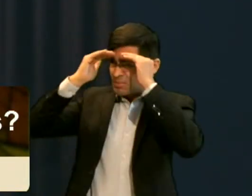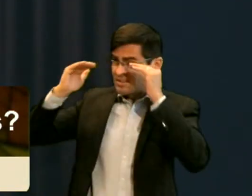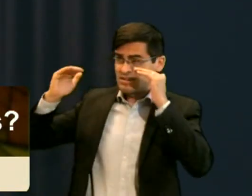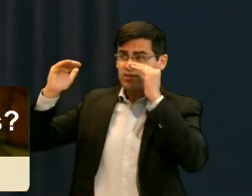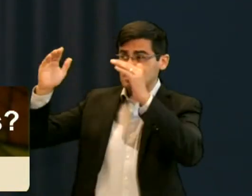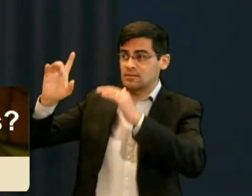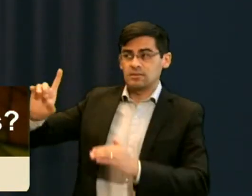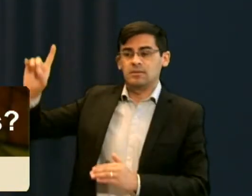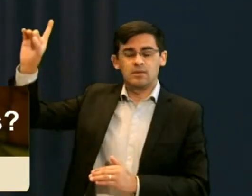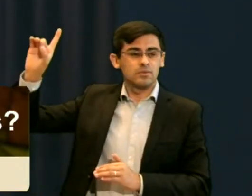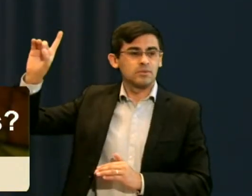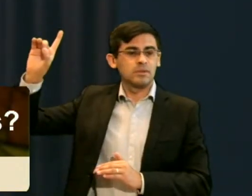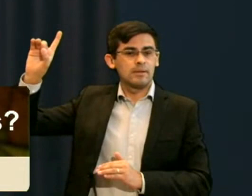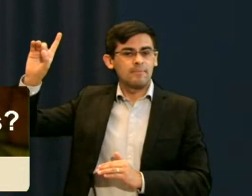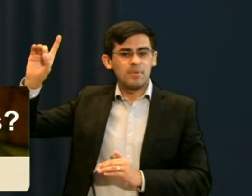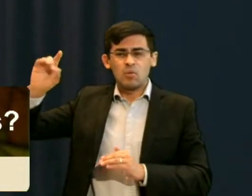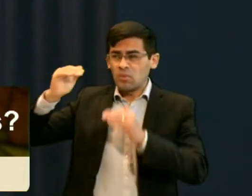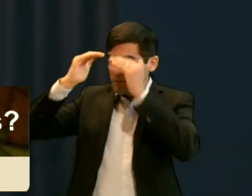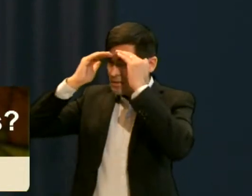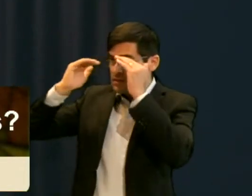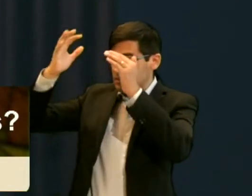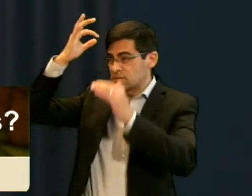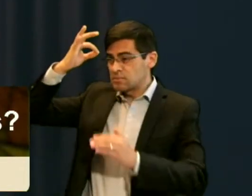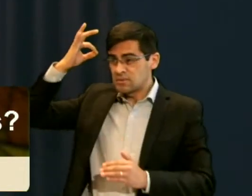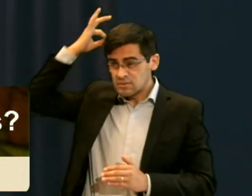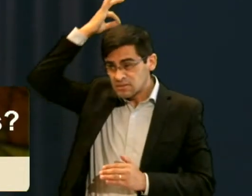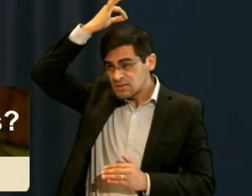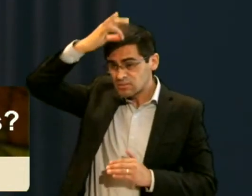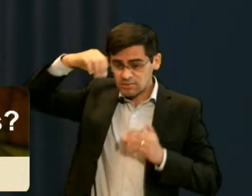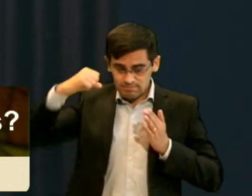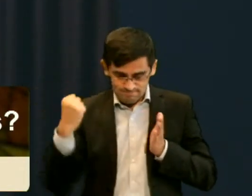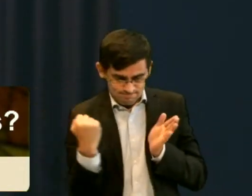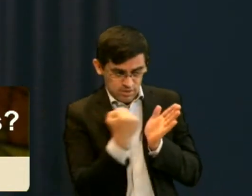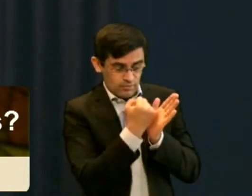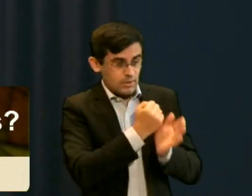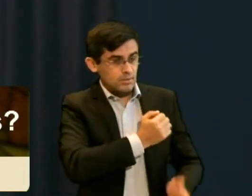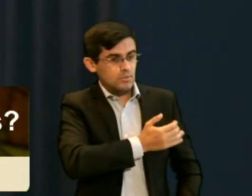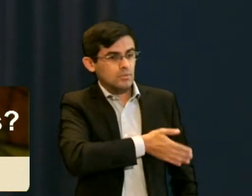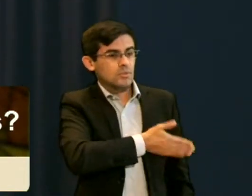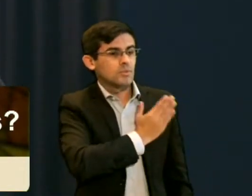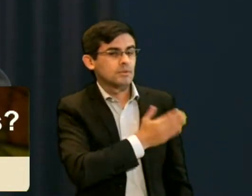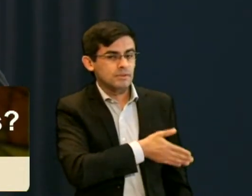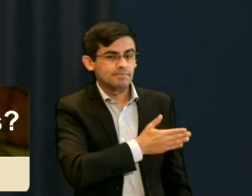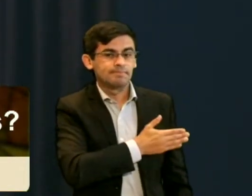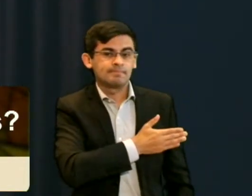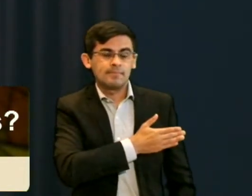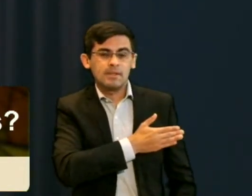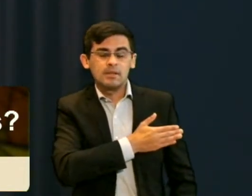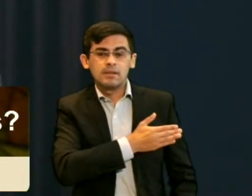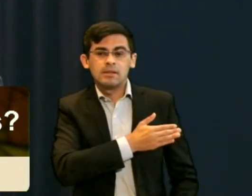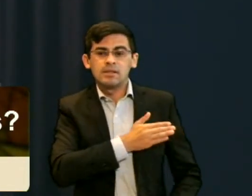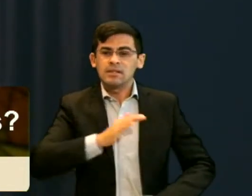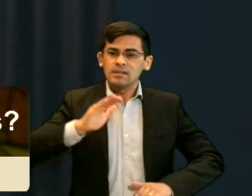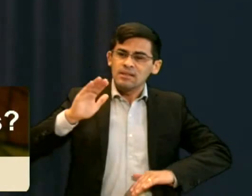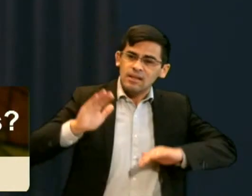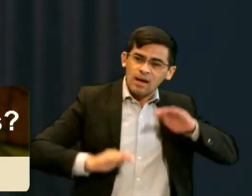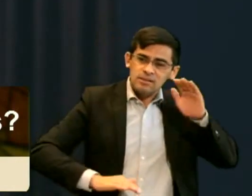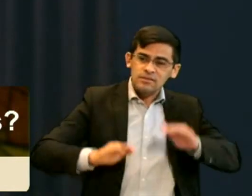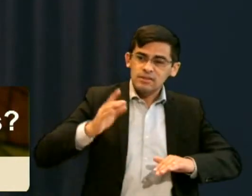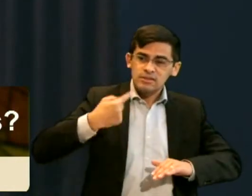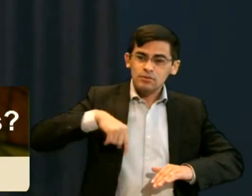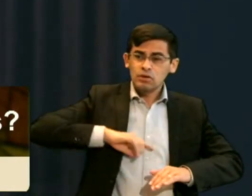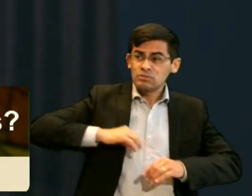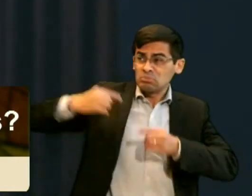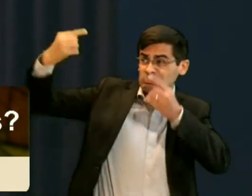Espírito, que está impressa no coração. E quando a gente fica desafiando